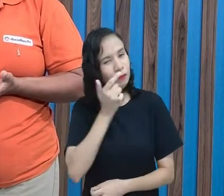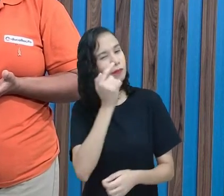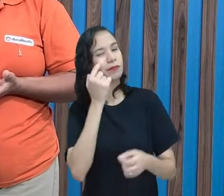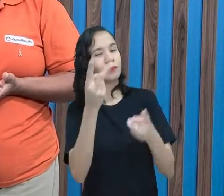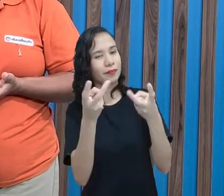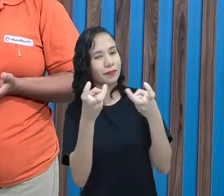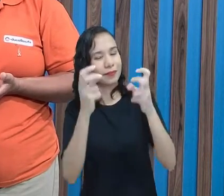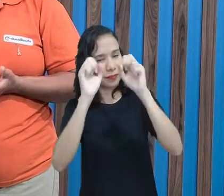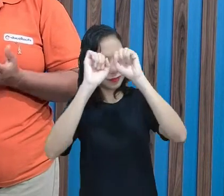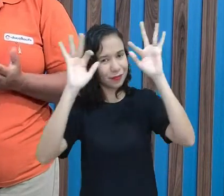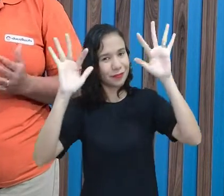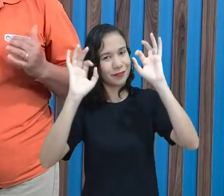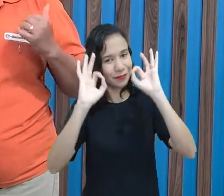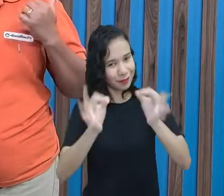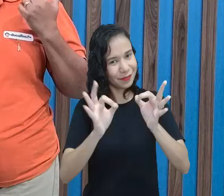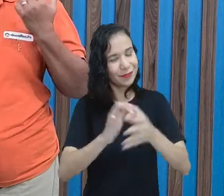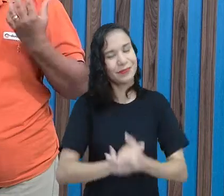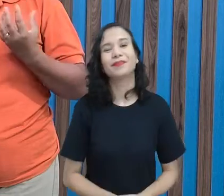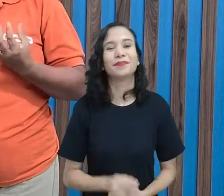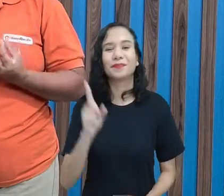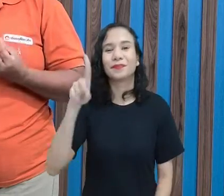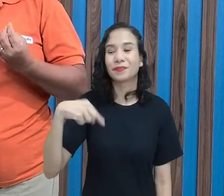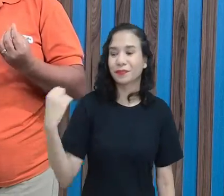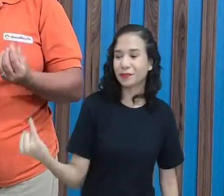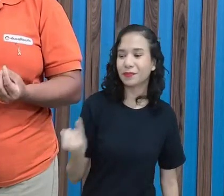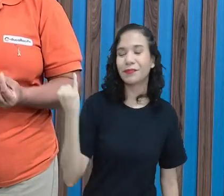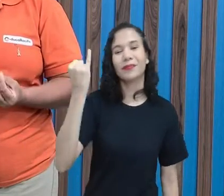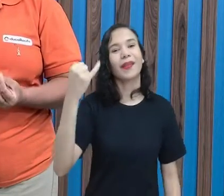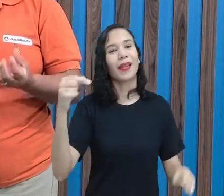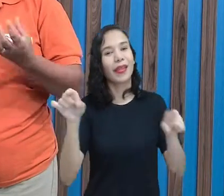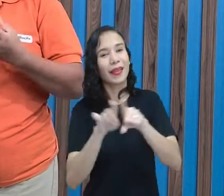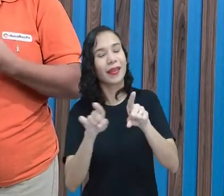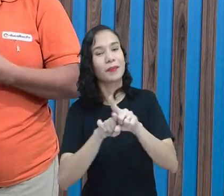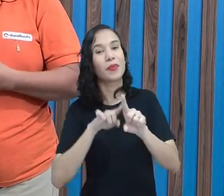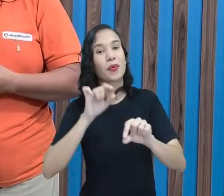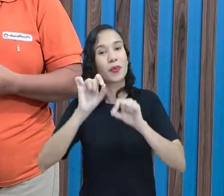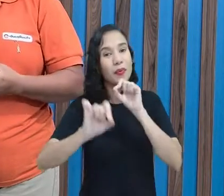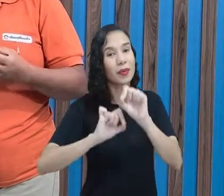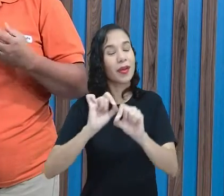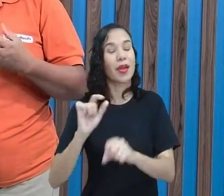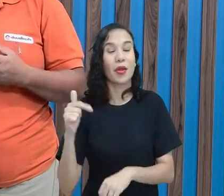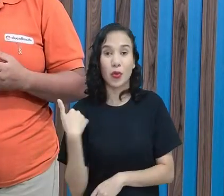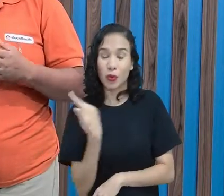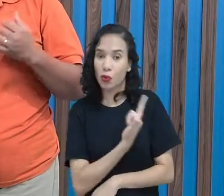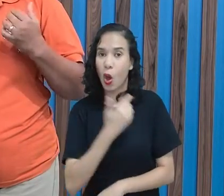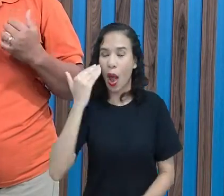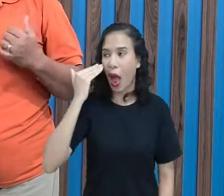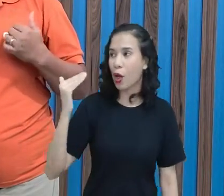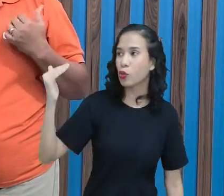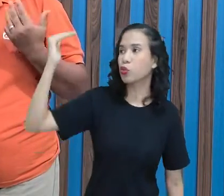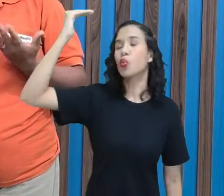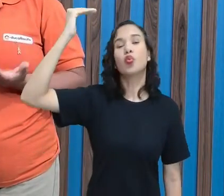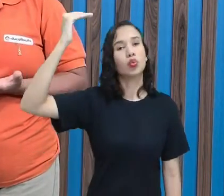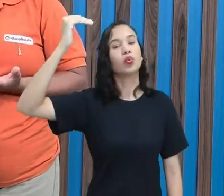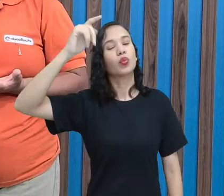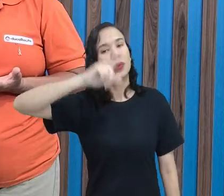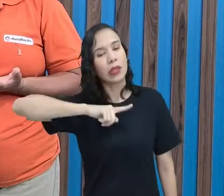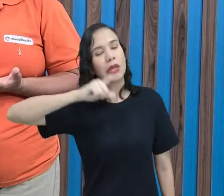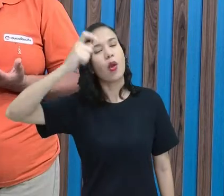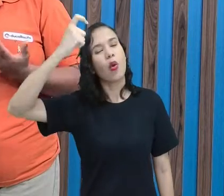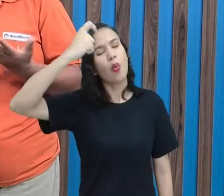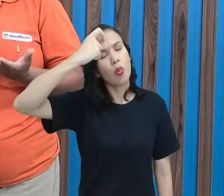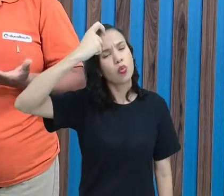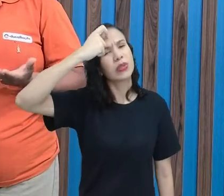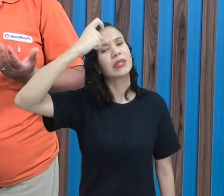perceber isso claramente, não é? É importante, inclusive, para nós adultos, que a gente tenha essa